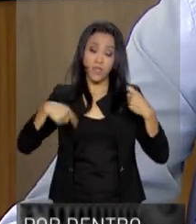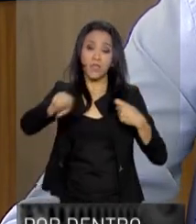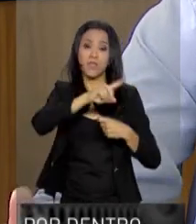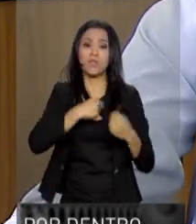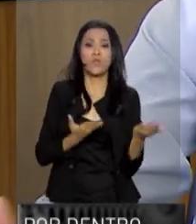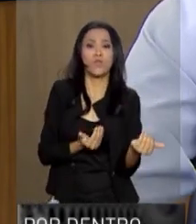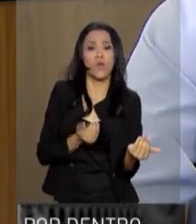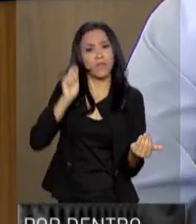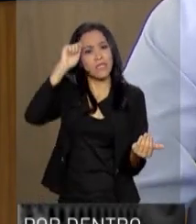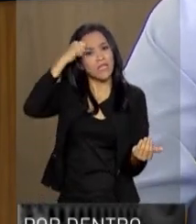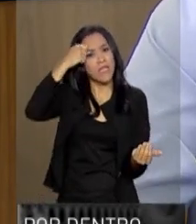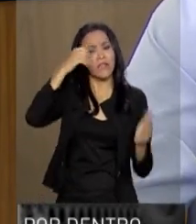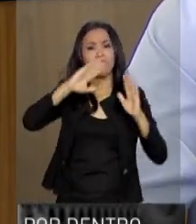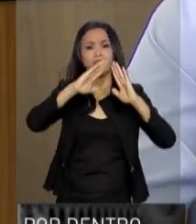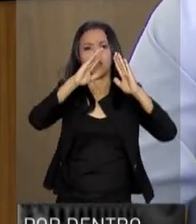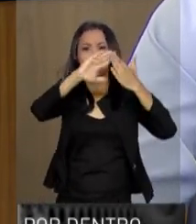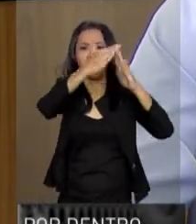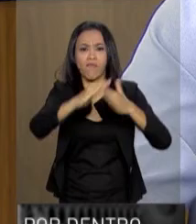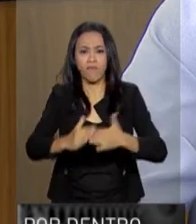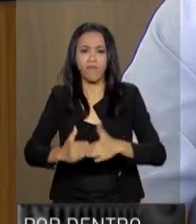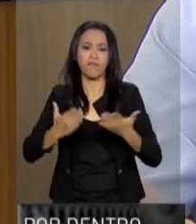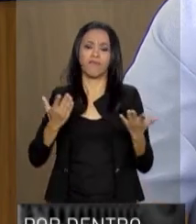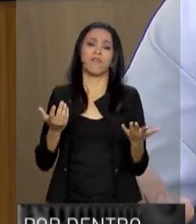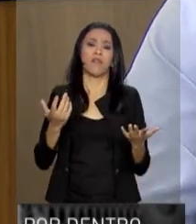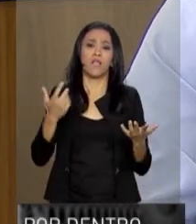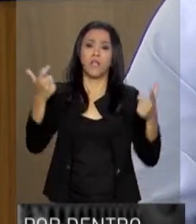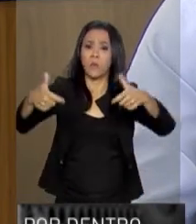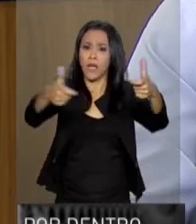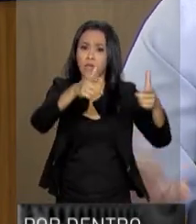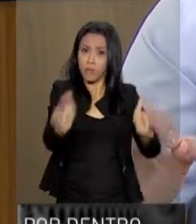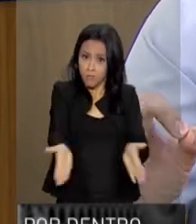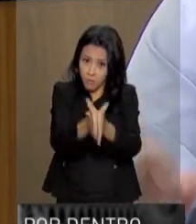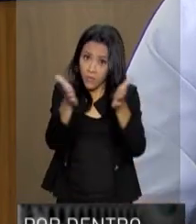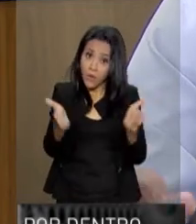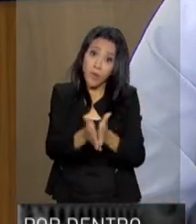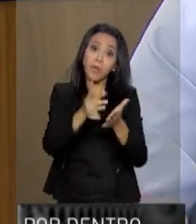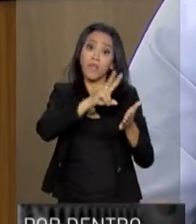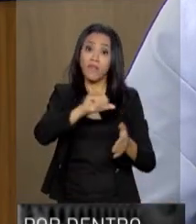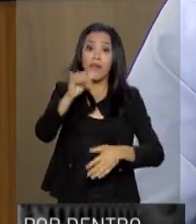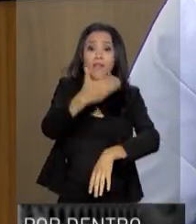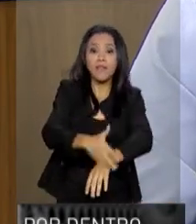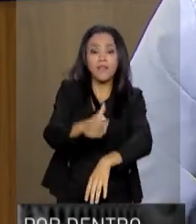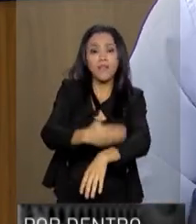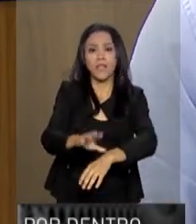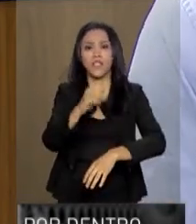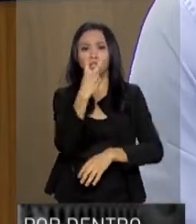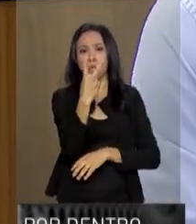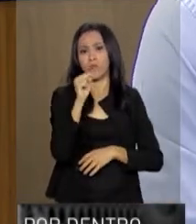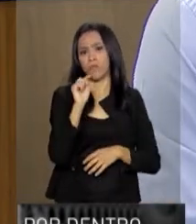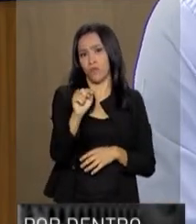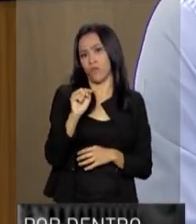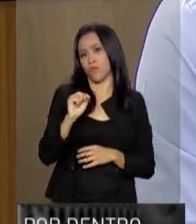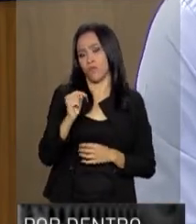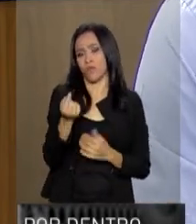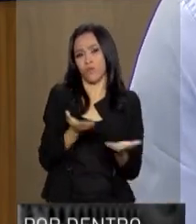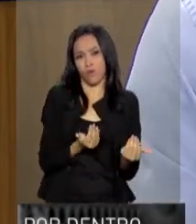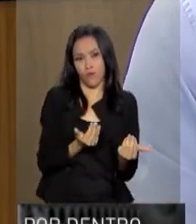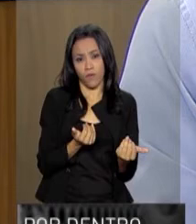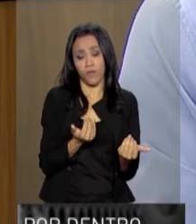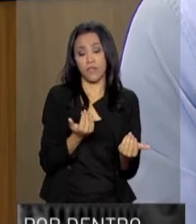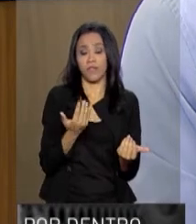periferias nas comunidades vulneráveis um projeto que vai capacitar 2 mil jovens em situação de vulnerabilidade